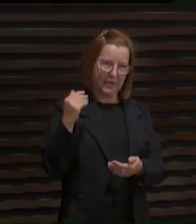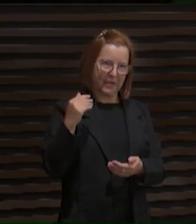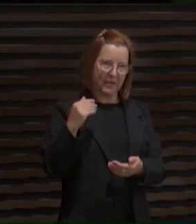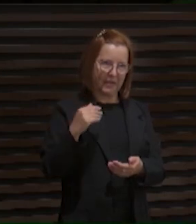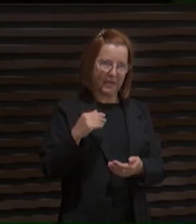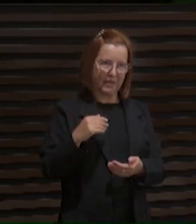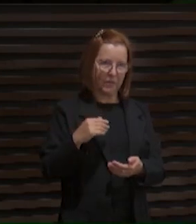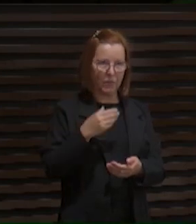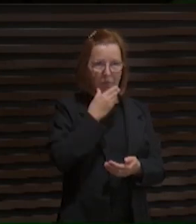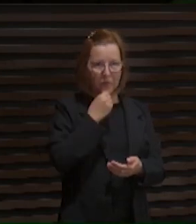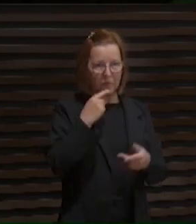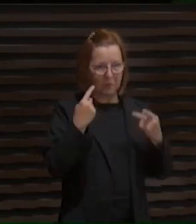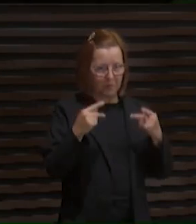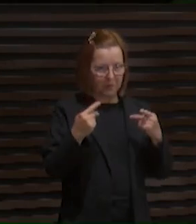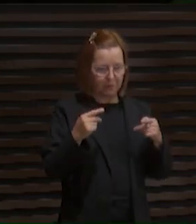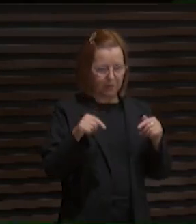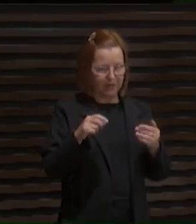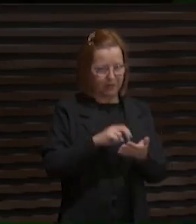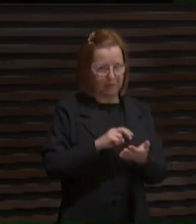caminhada cristã.